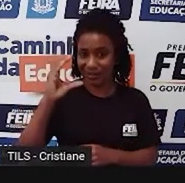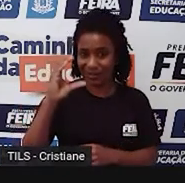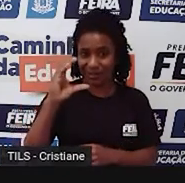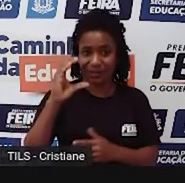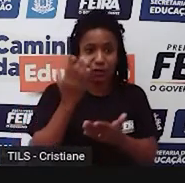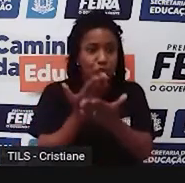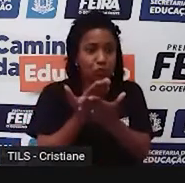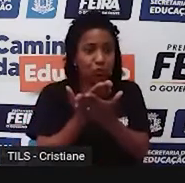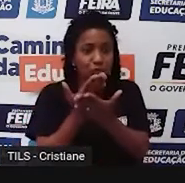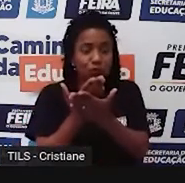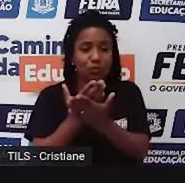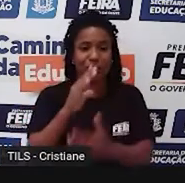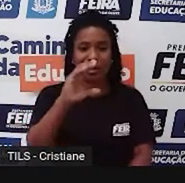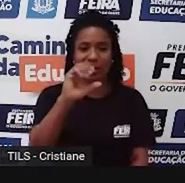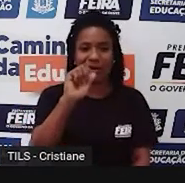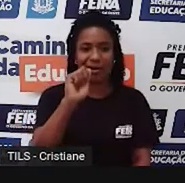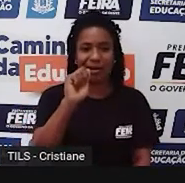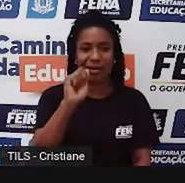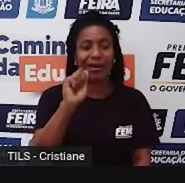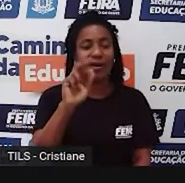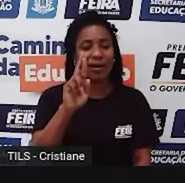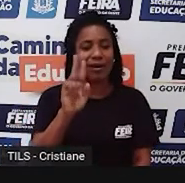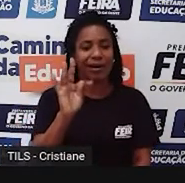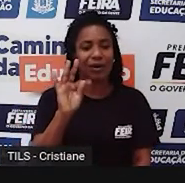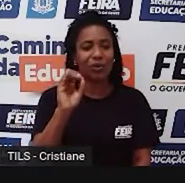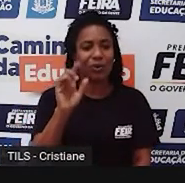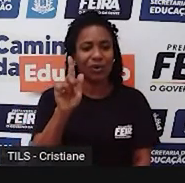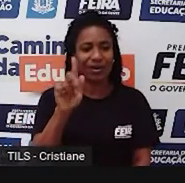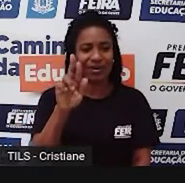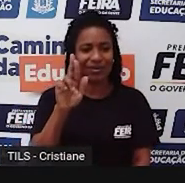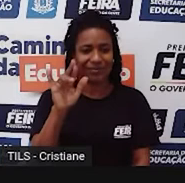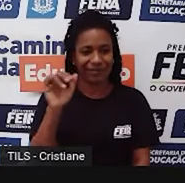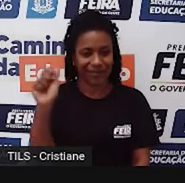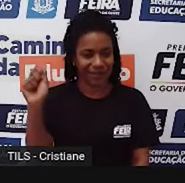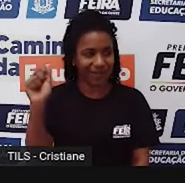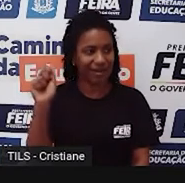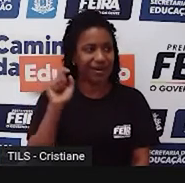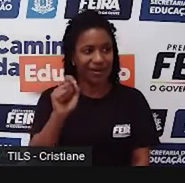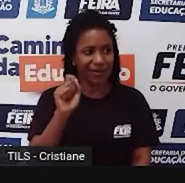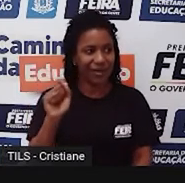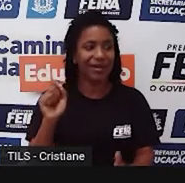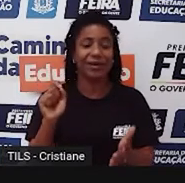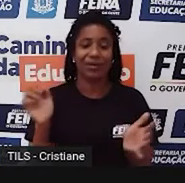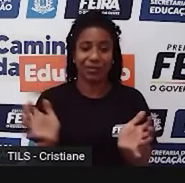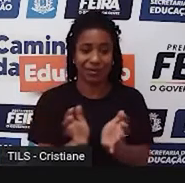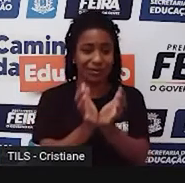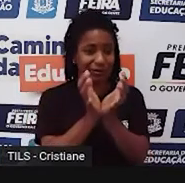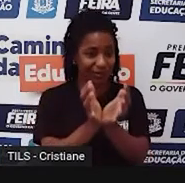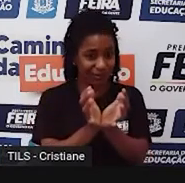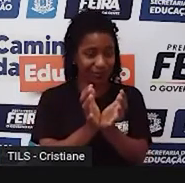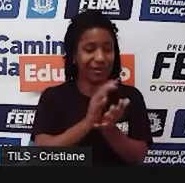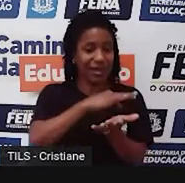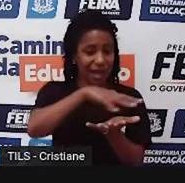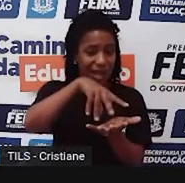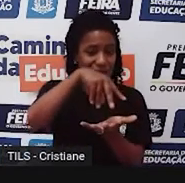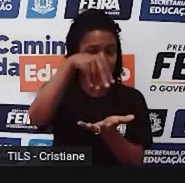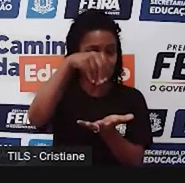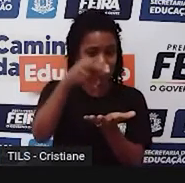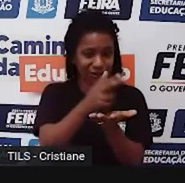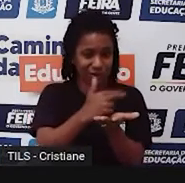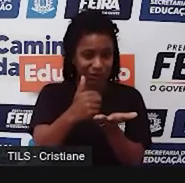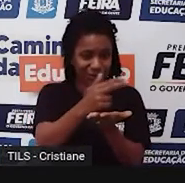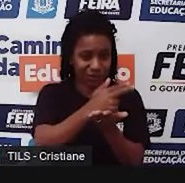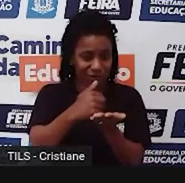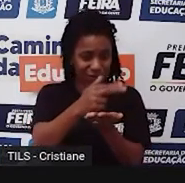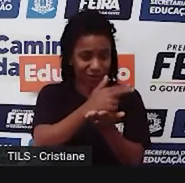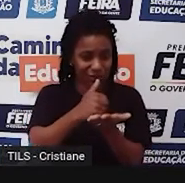conjunto dos conhecimentos científicos, artísticos e técnicos utilizados para a elaboração de produtos